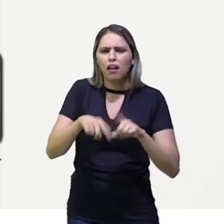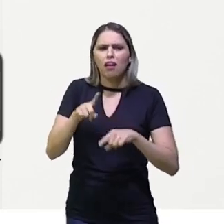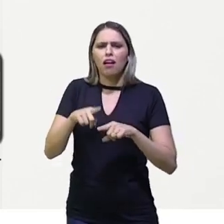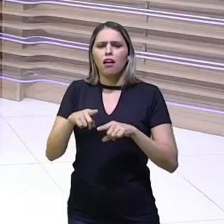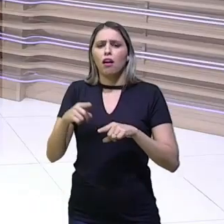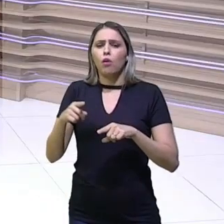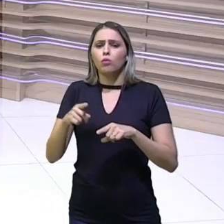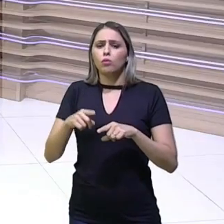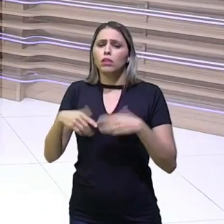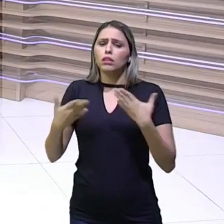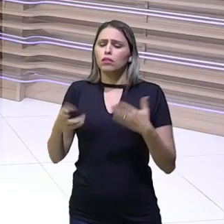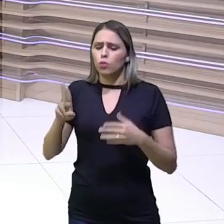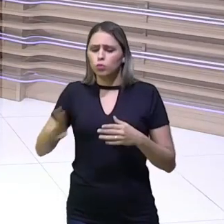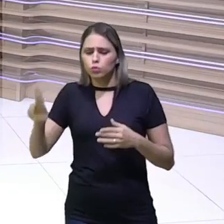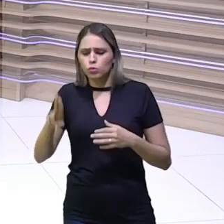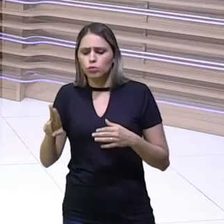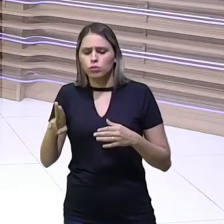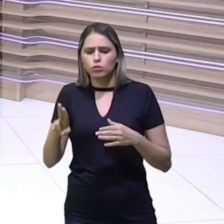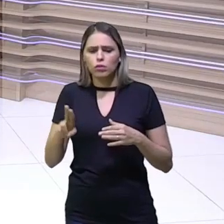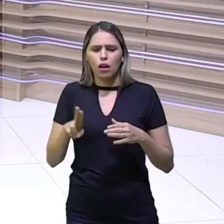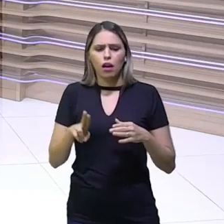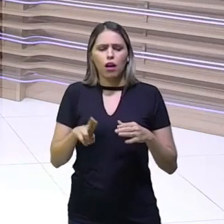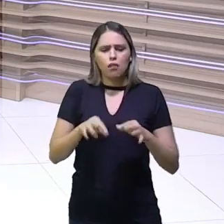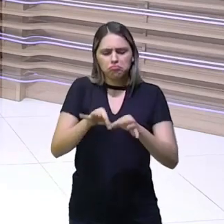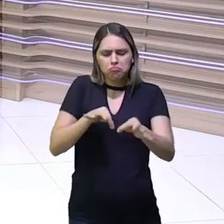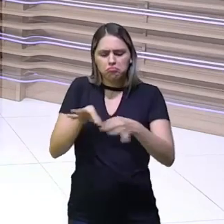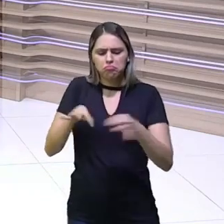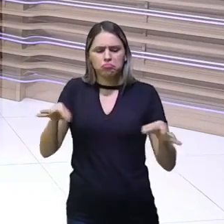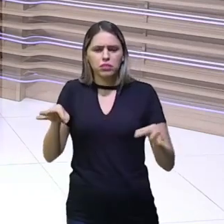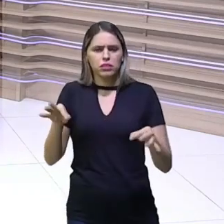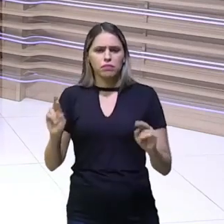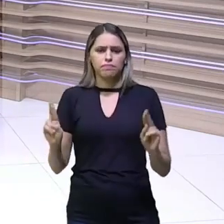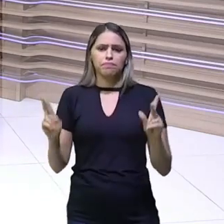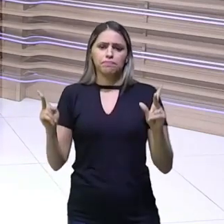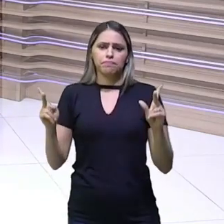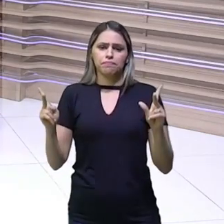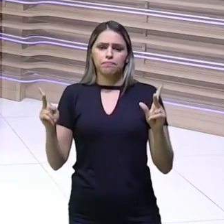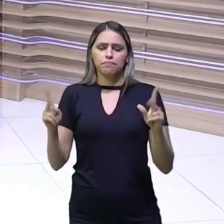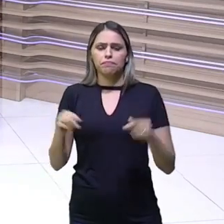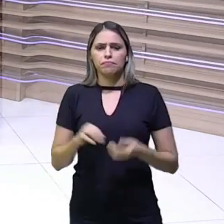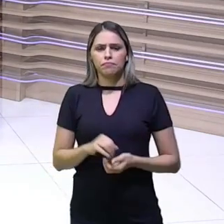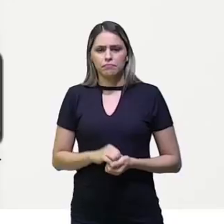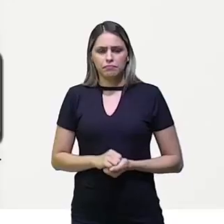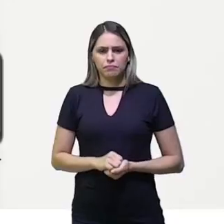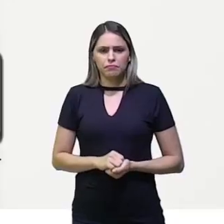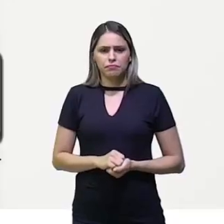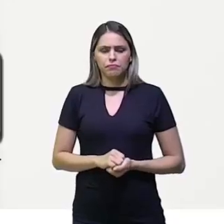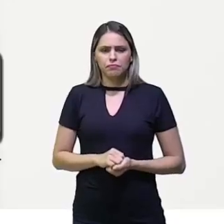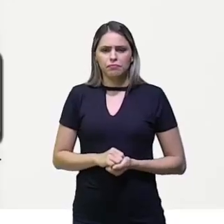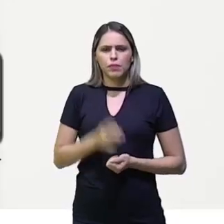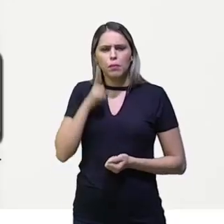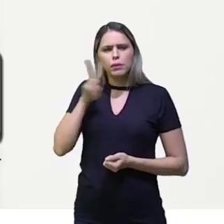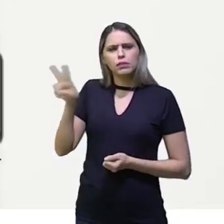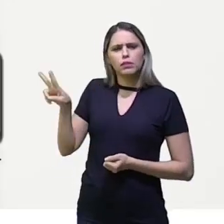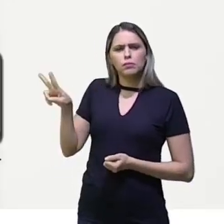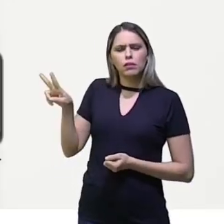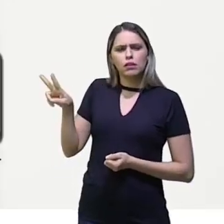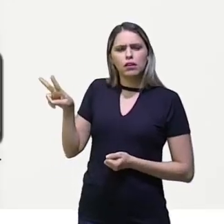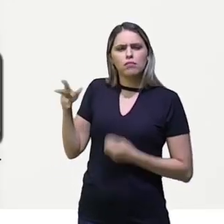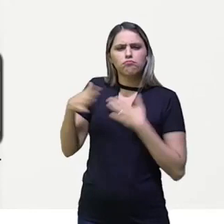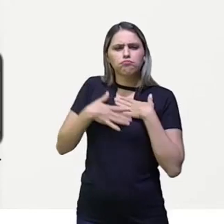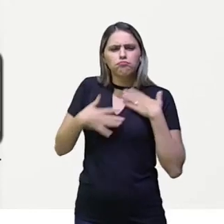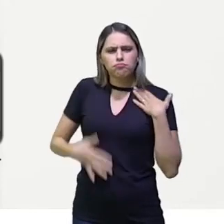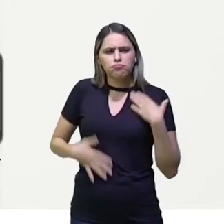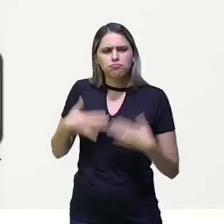vou usar as medidas não convencionais. Olhem, as partes do corpo foram os